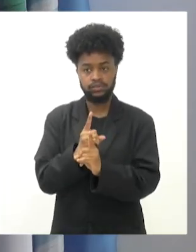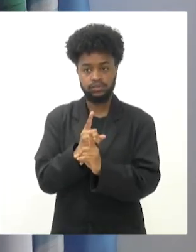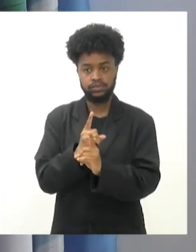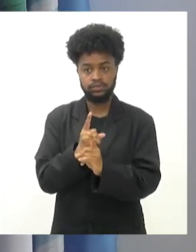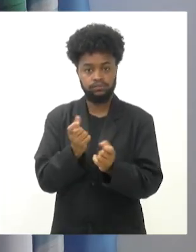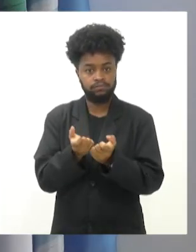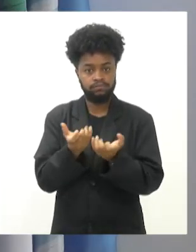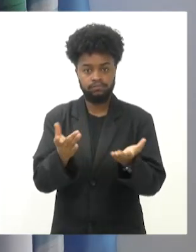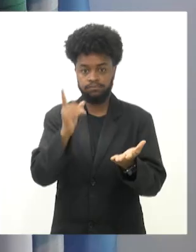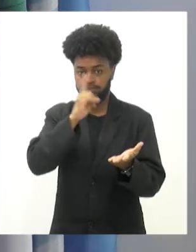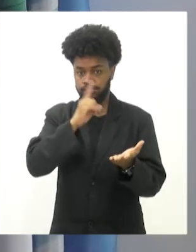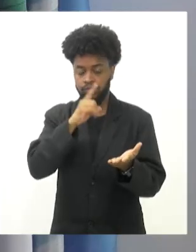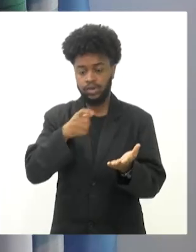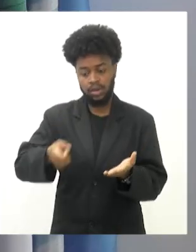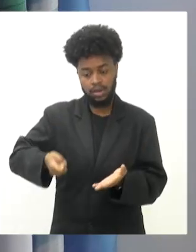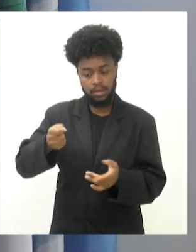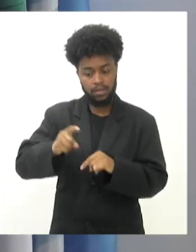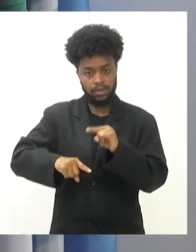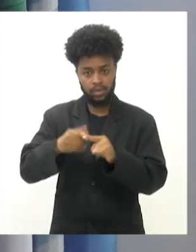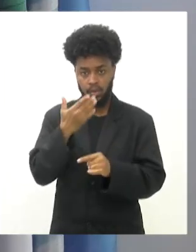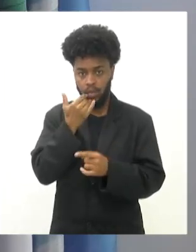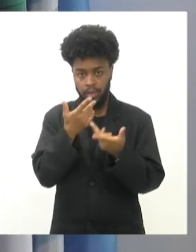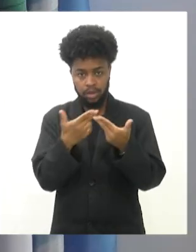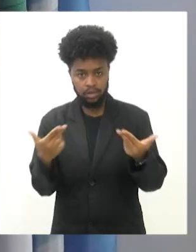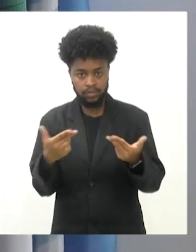distribuição irregular de cestas básicas oriundas do governo